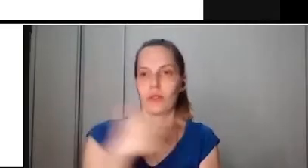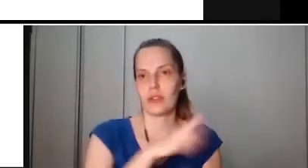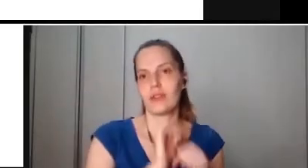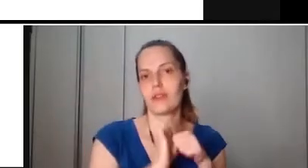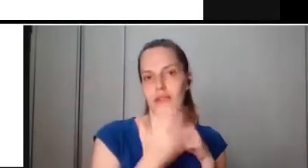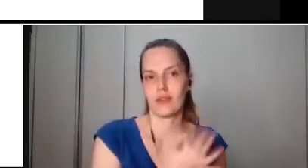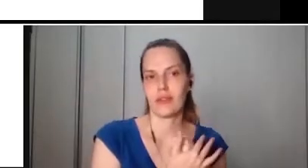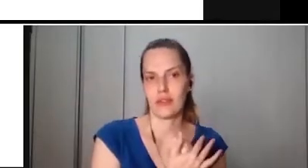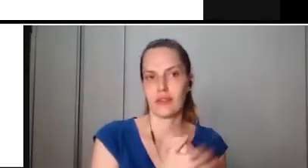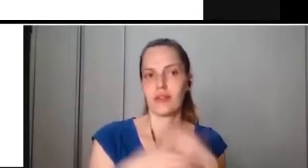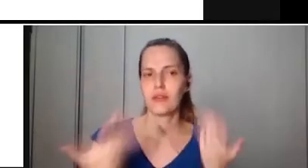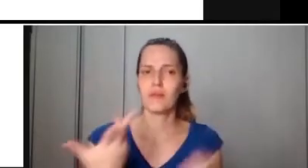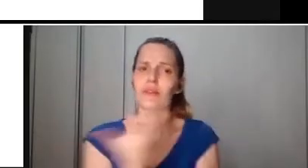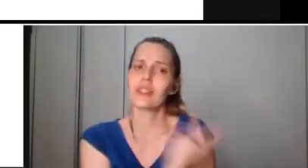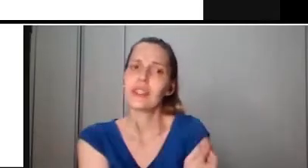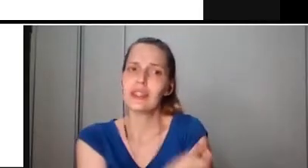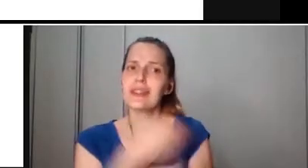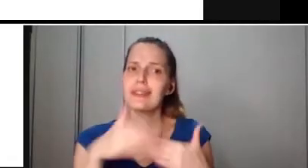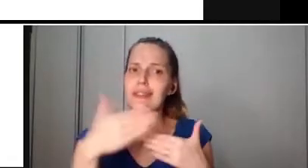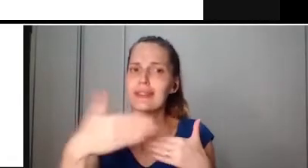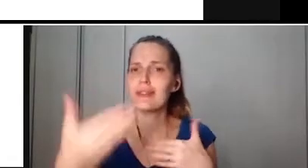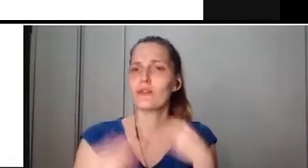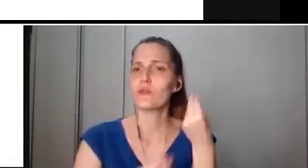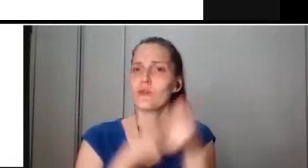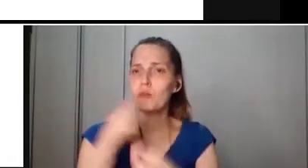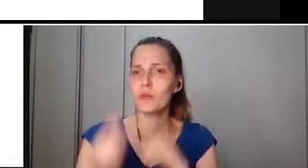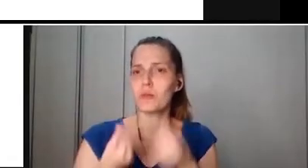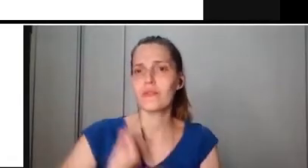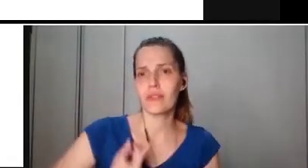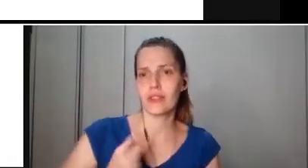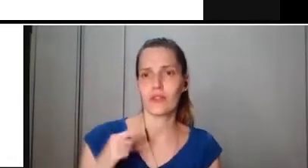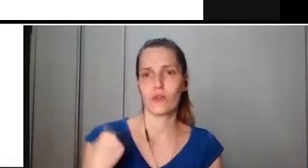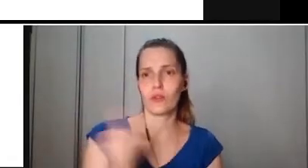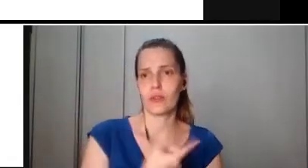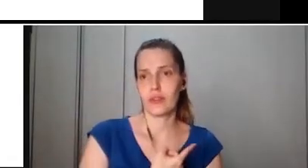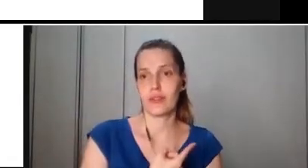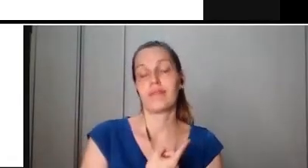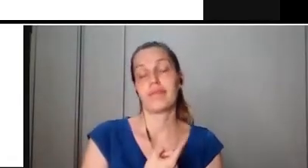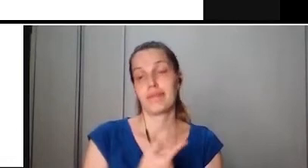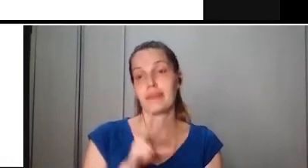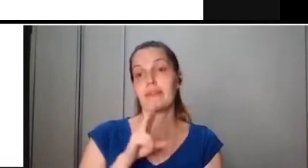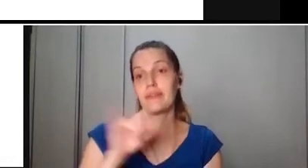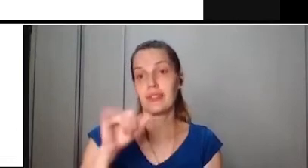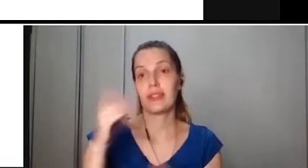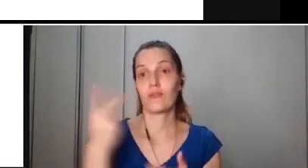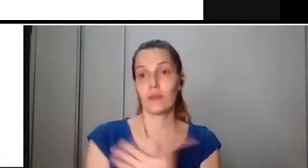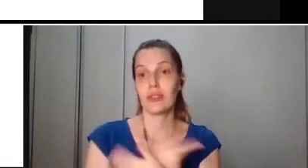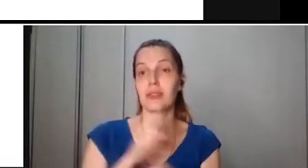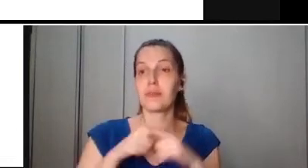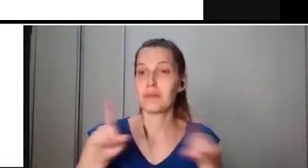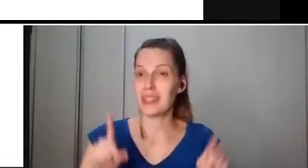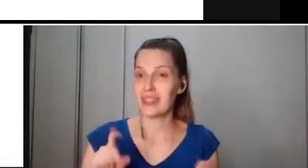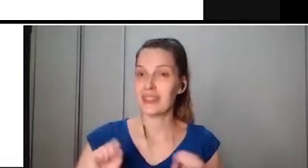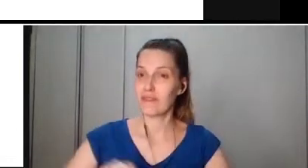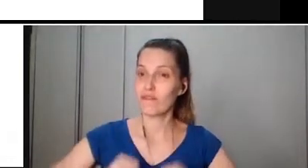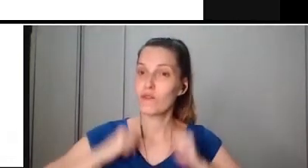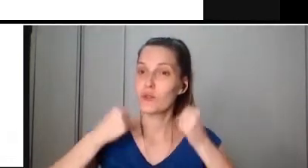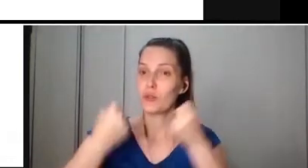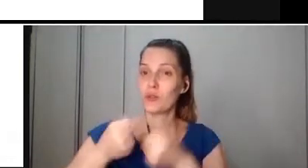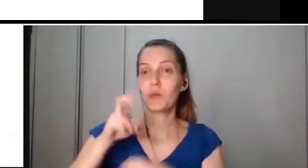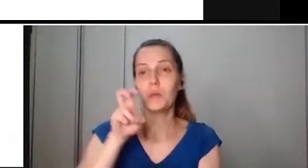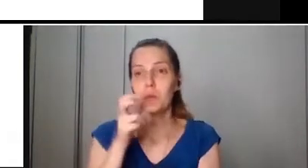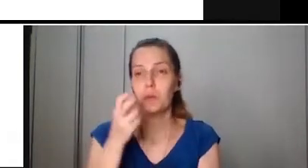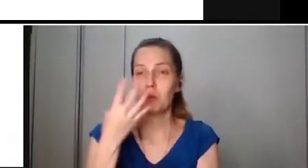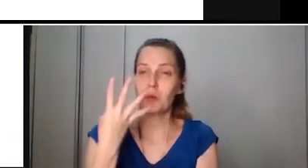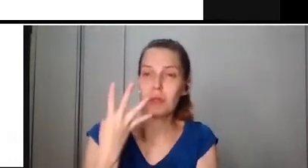ainda parece que a gente vai esperar pelo menos 4 a 5 anos ainda aí de esforços incomuns